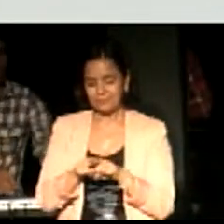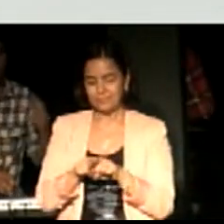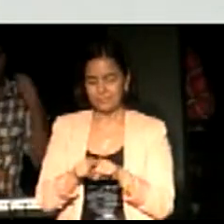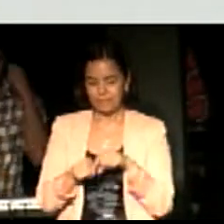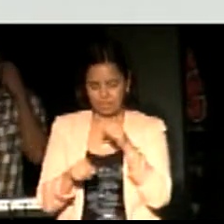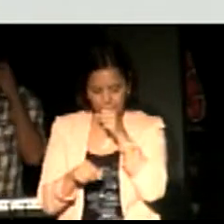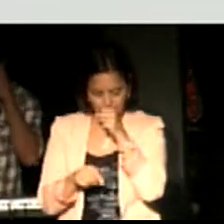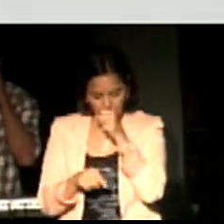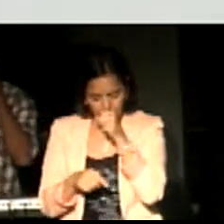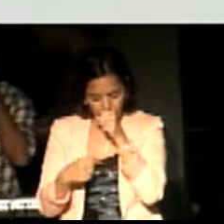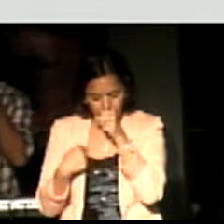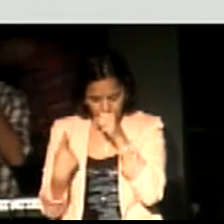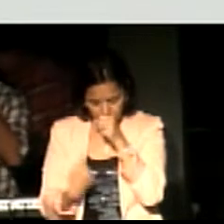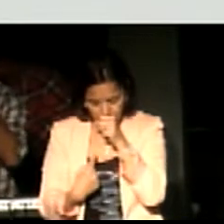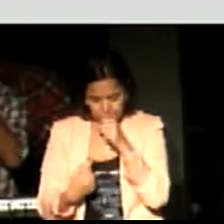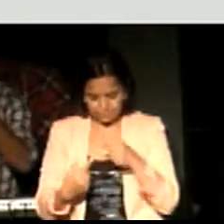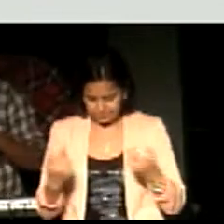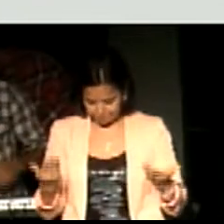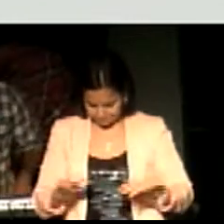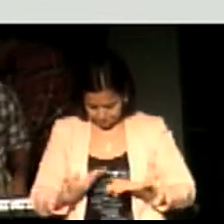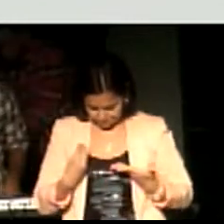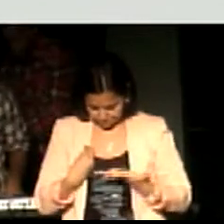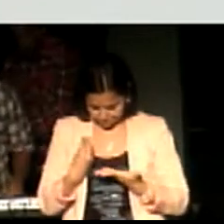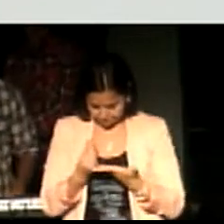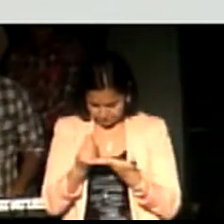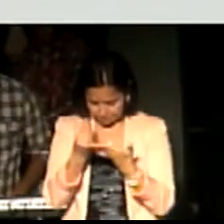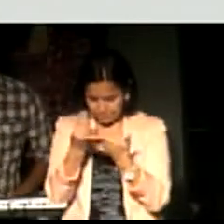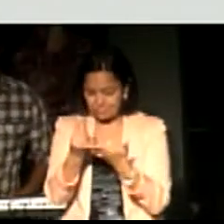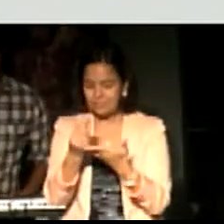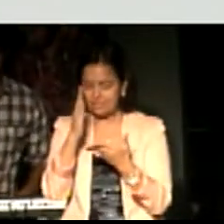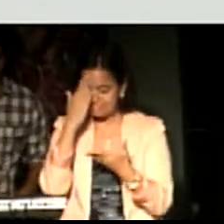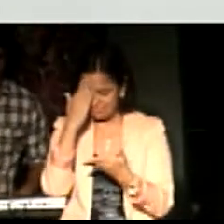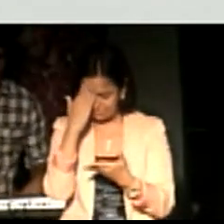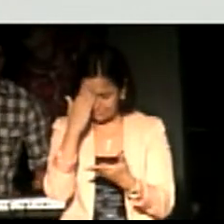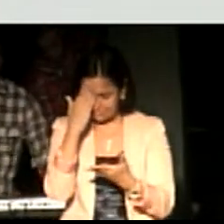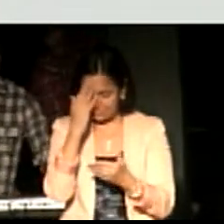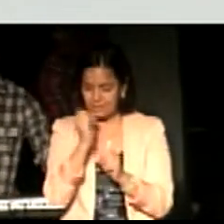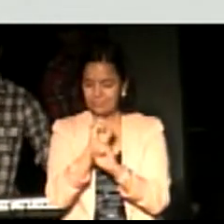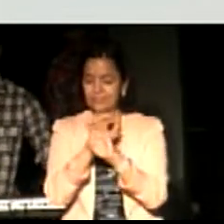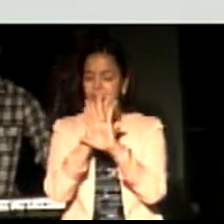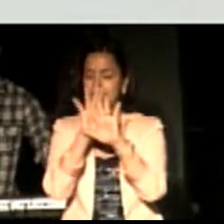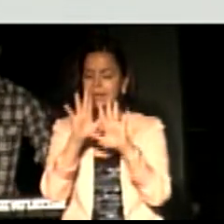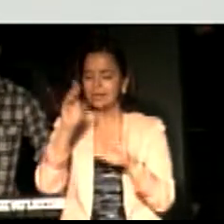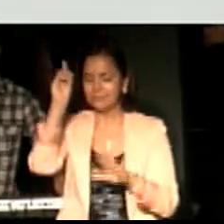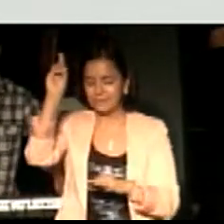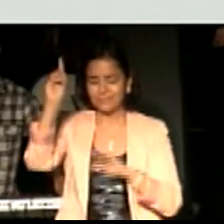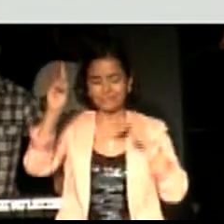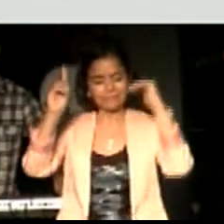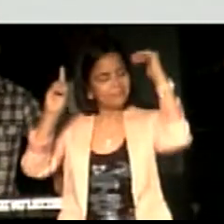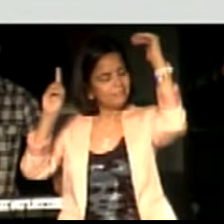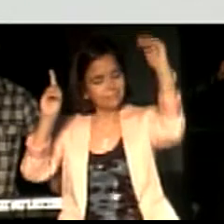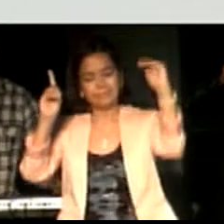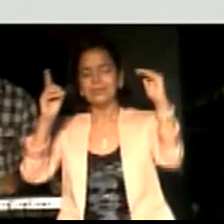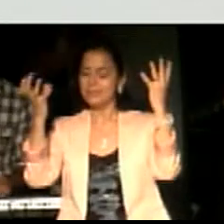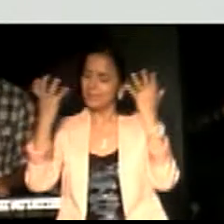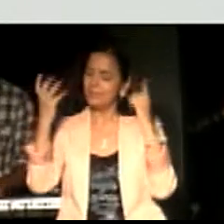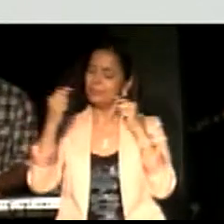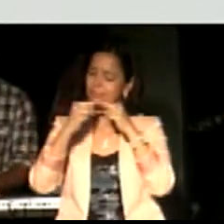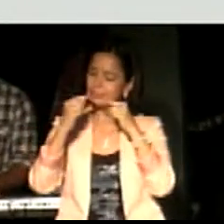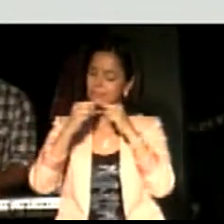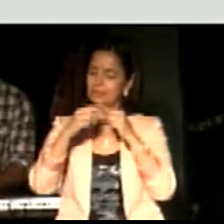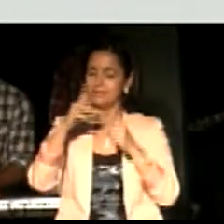nós estamos aqui disponíveis ao Senhor, nós reconhecemos que o Senhor é soberano, nós queremos viver